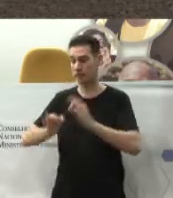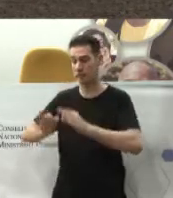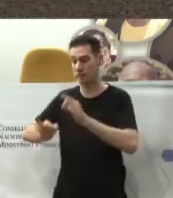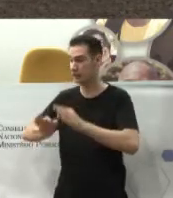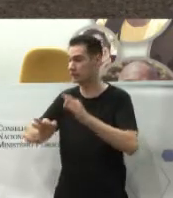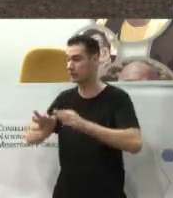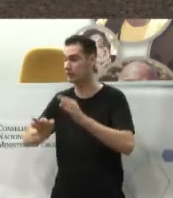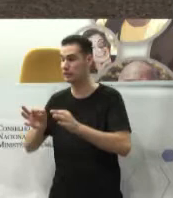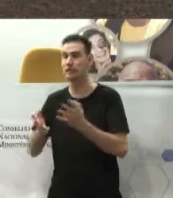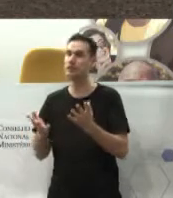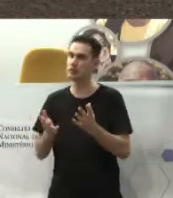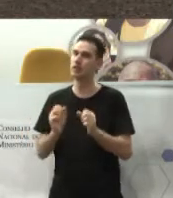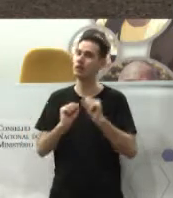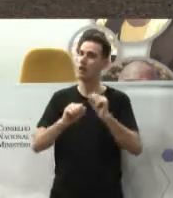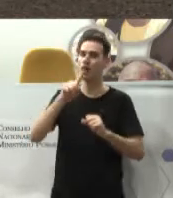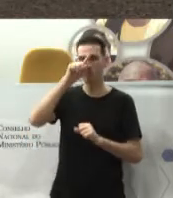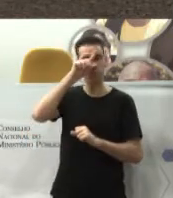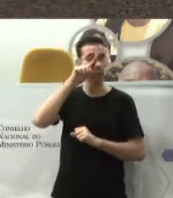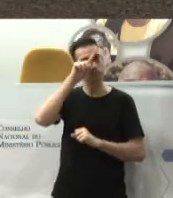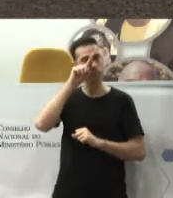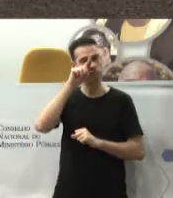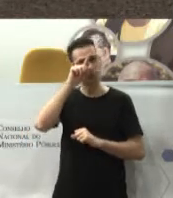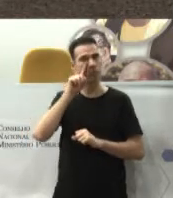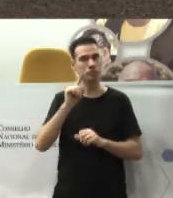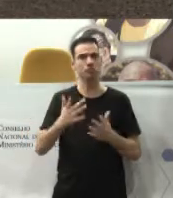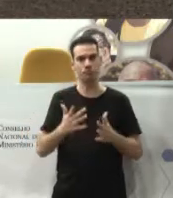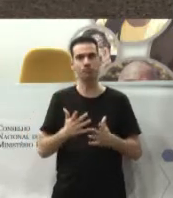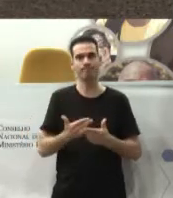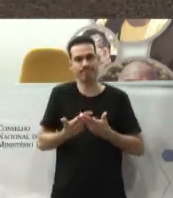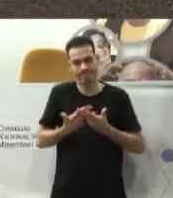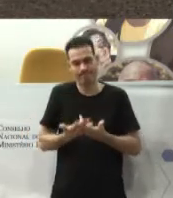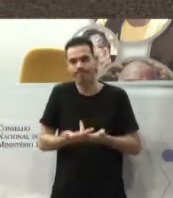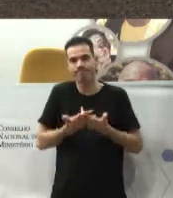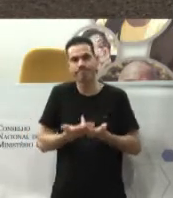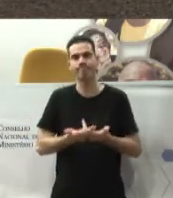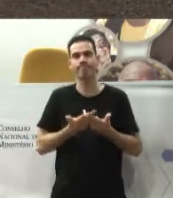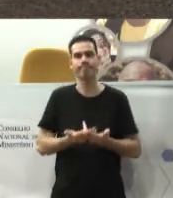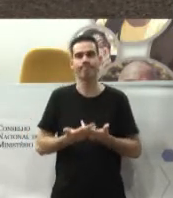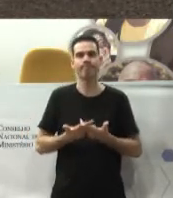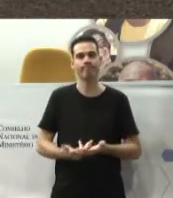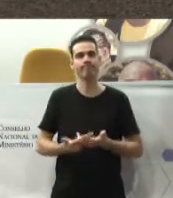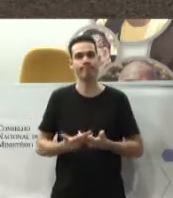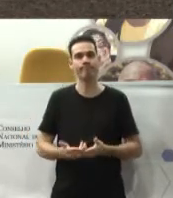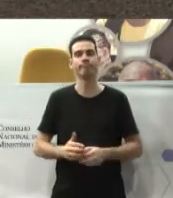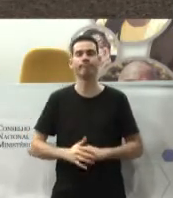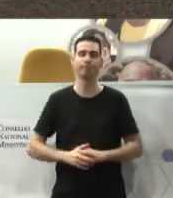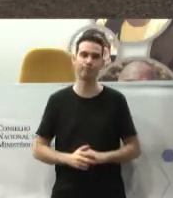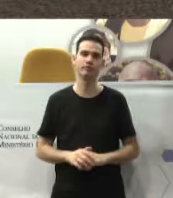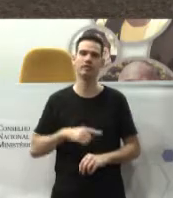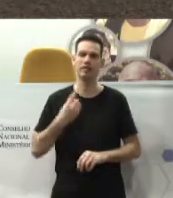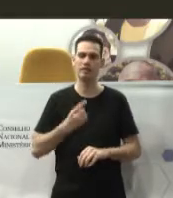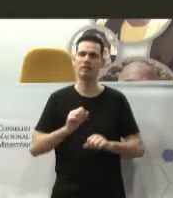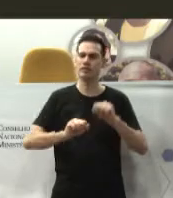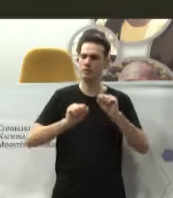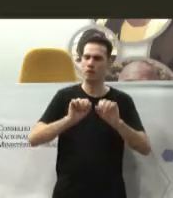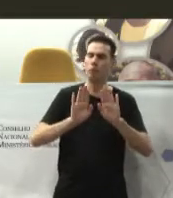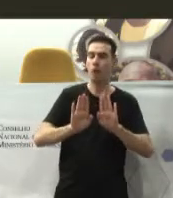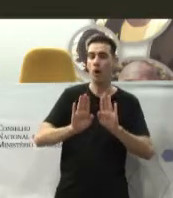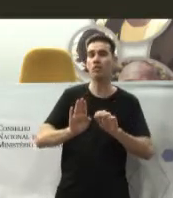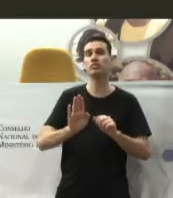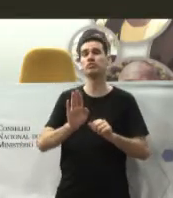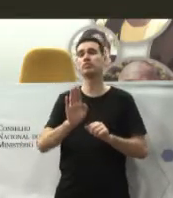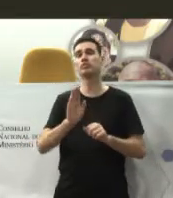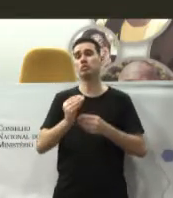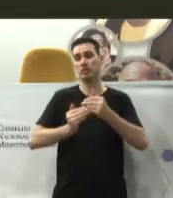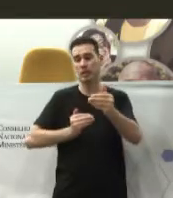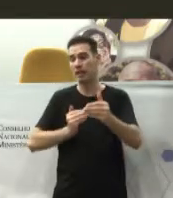E esse é um risco. É o risco das partes pararem de acreditar no processo. Outro,